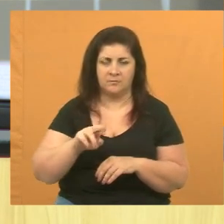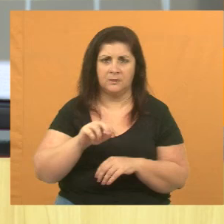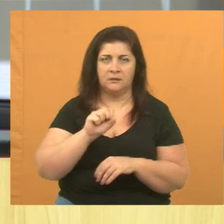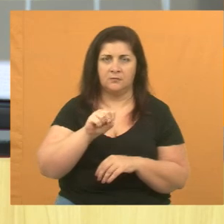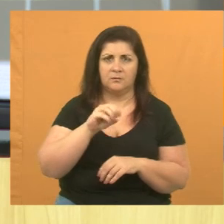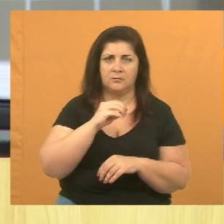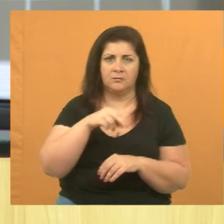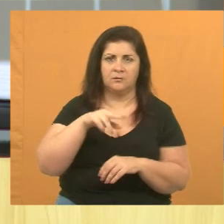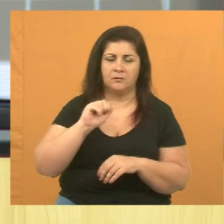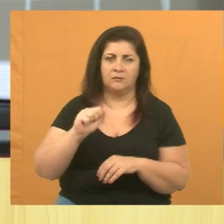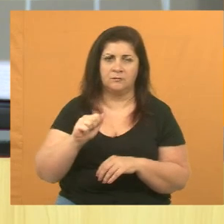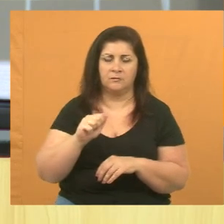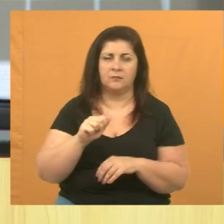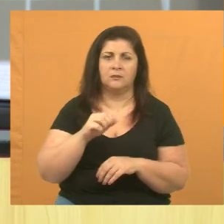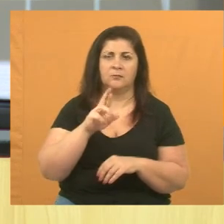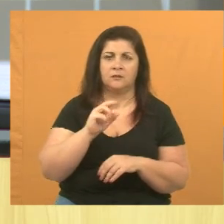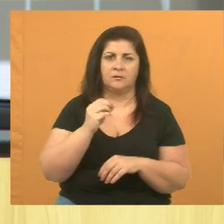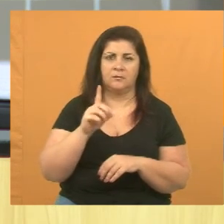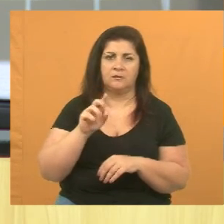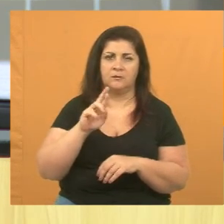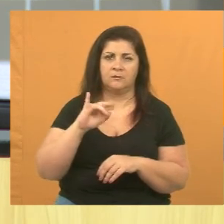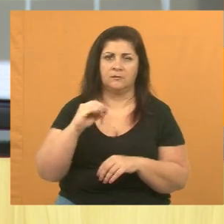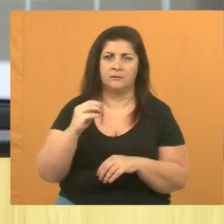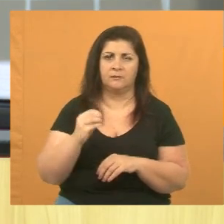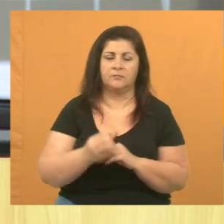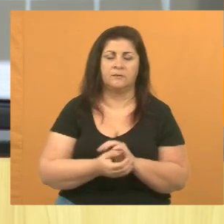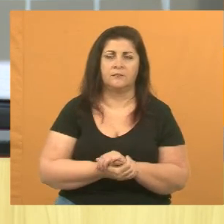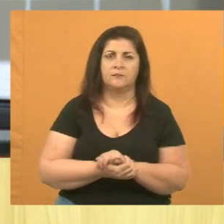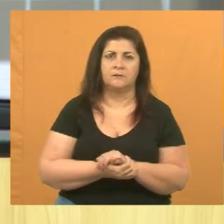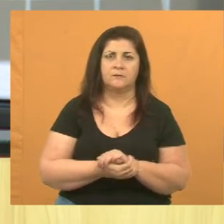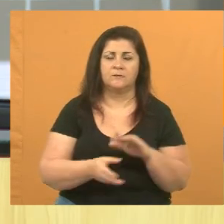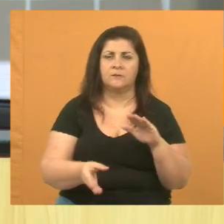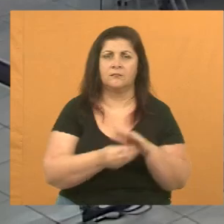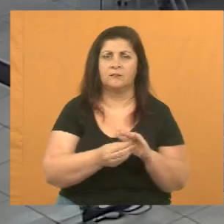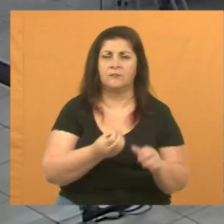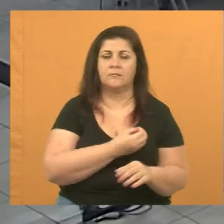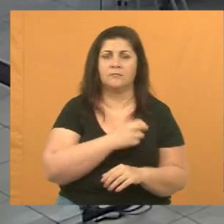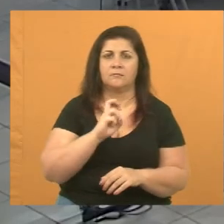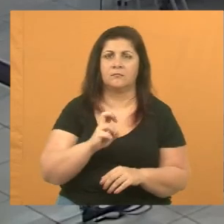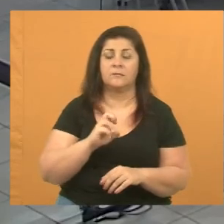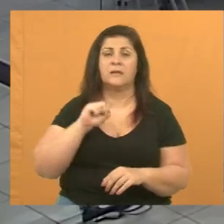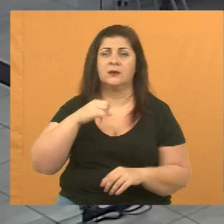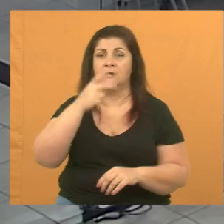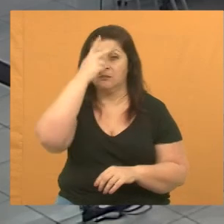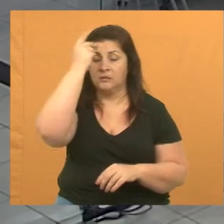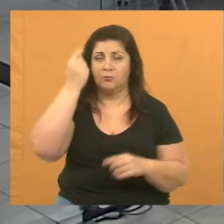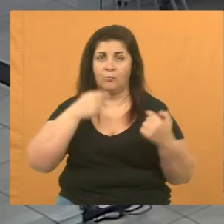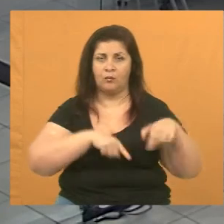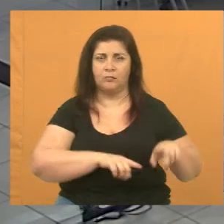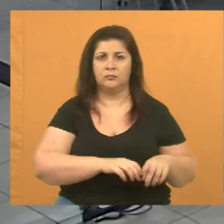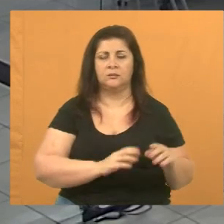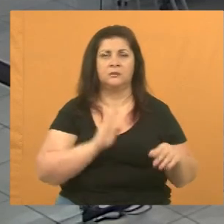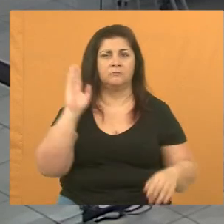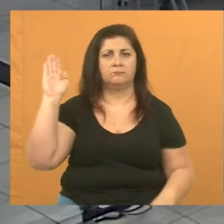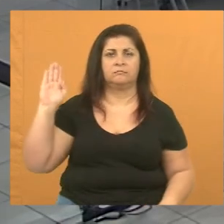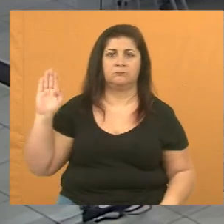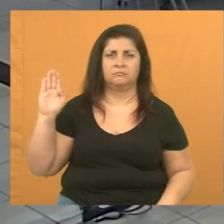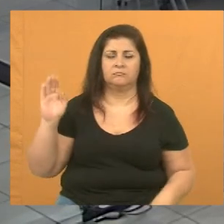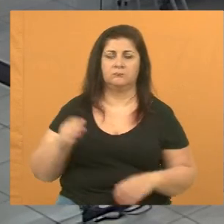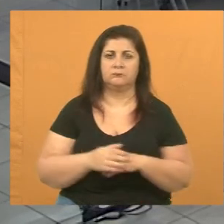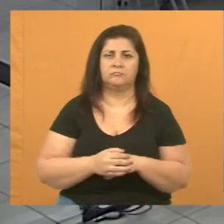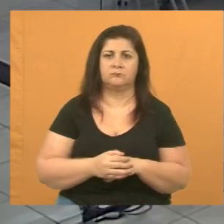da Amizade e doutor Rodrigo Salomão. Emenda 05 em votação. Os que forem contrários, que se manifestem levantando o